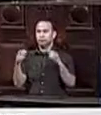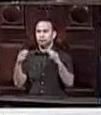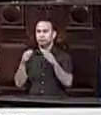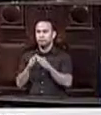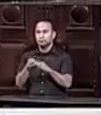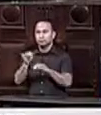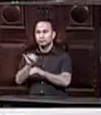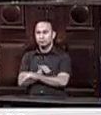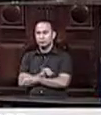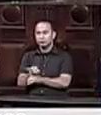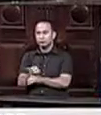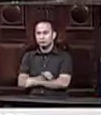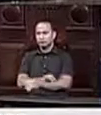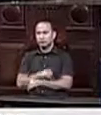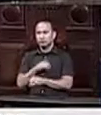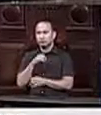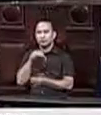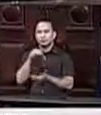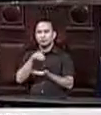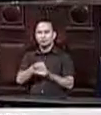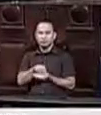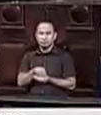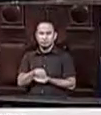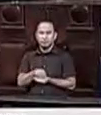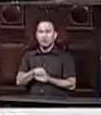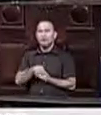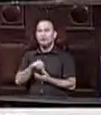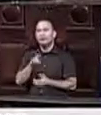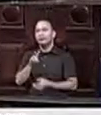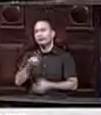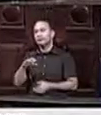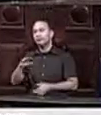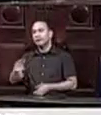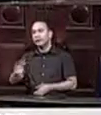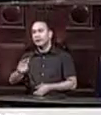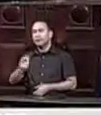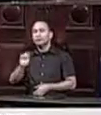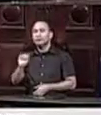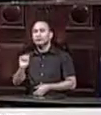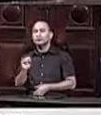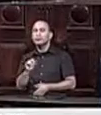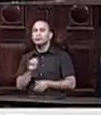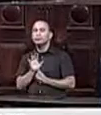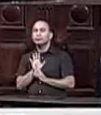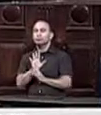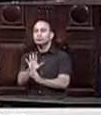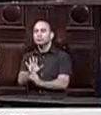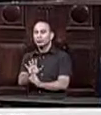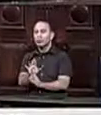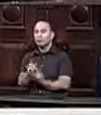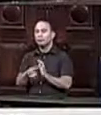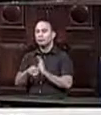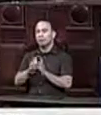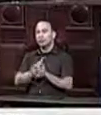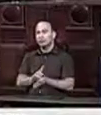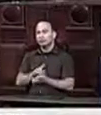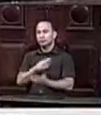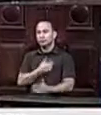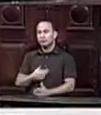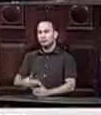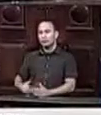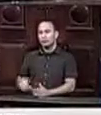projeto imperfeito, né, que vai além do que foi sugerido pelo próprio governo federal.